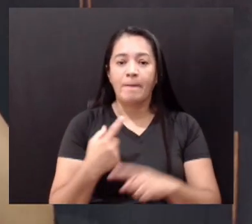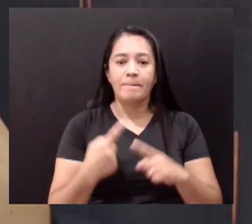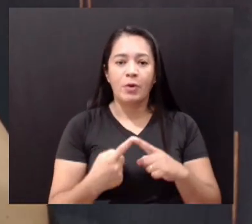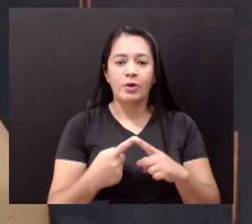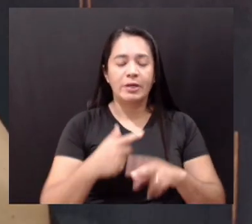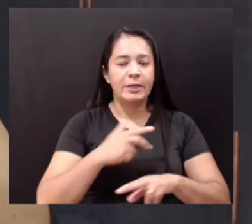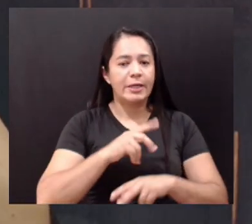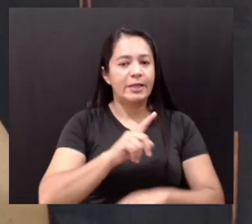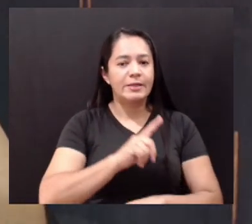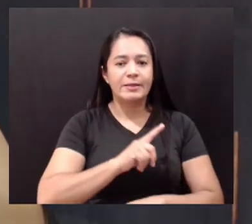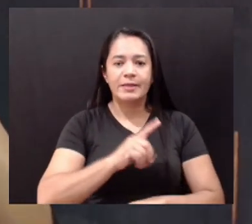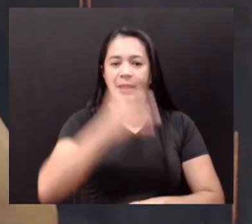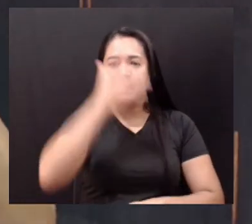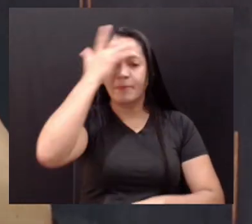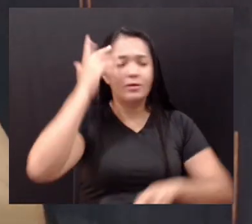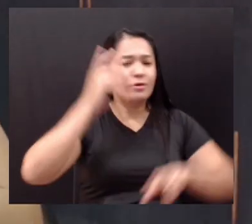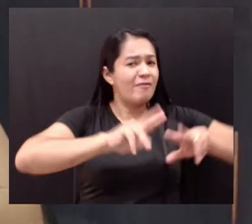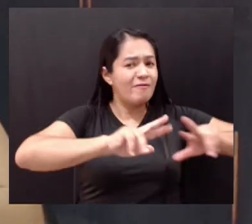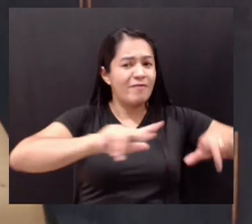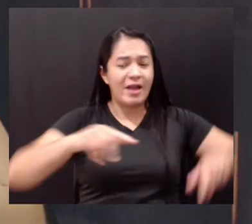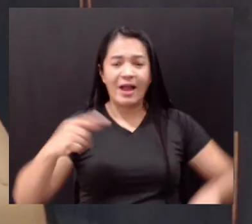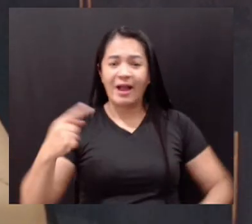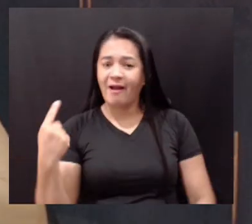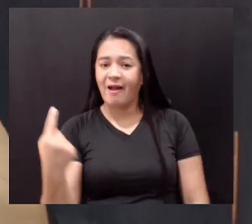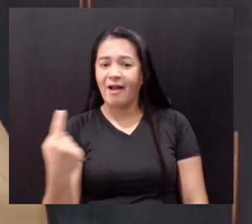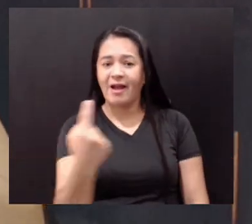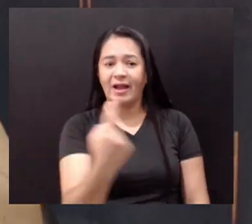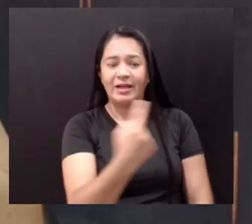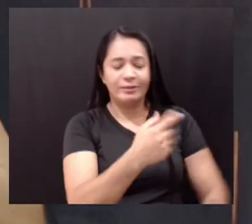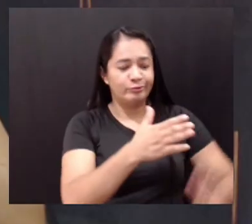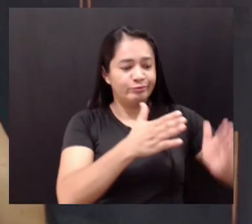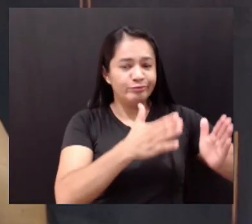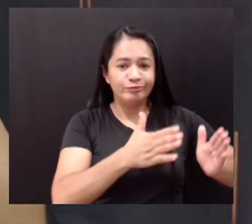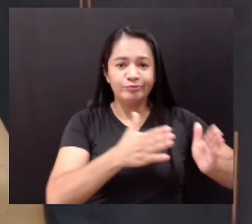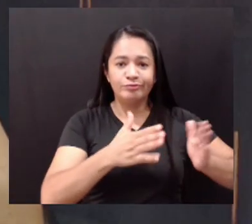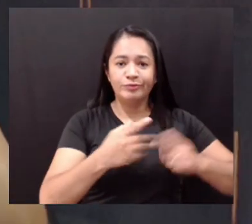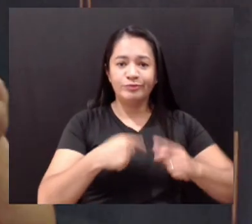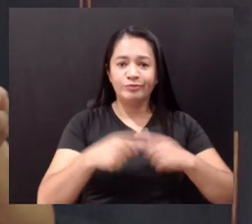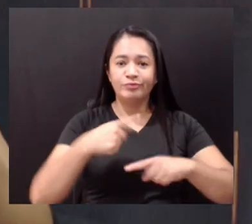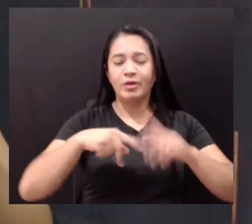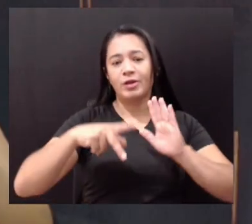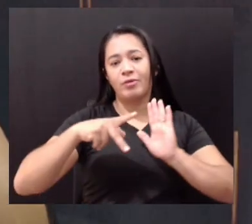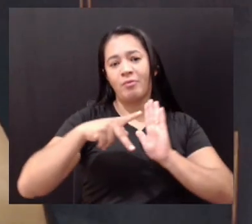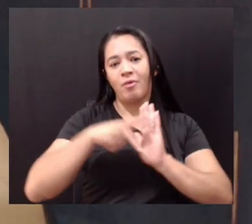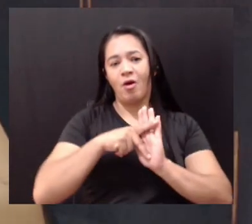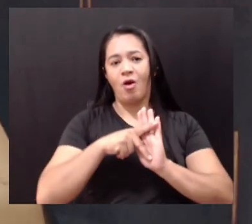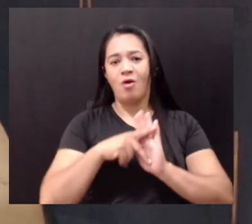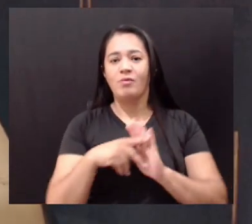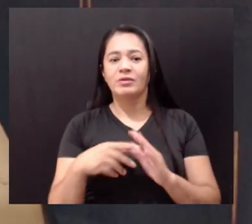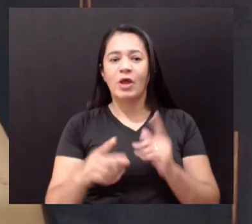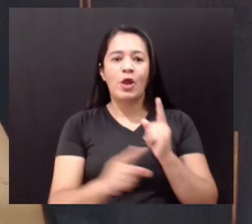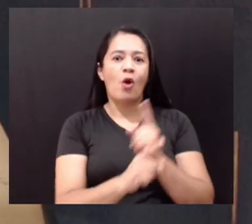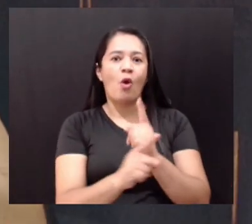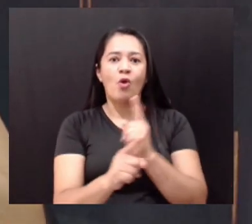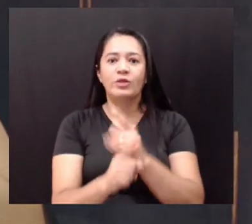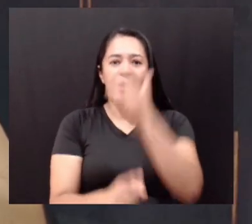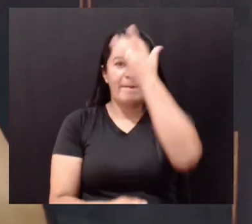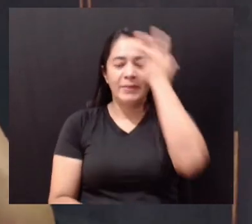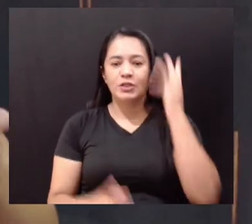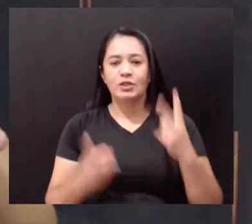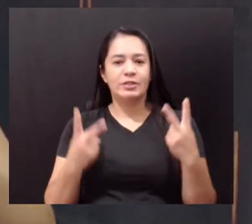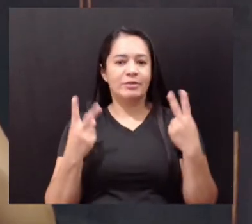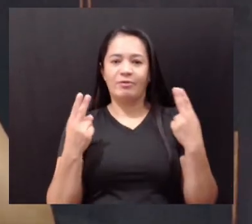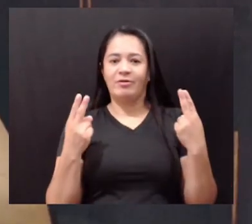está num momento, vamos dizer assim, do desenvolvimento. Uhum. Então, nós não vamos encontrar pessoas iguais, né, a